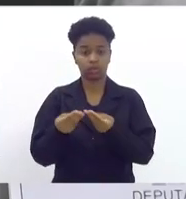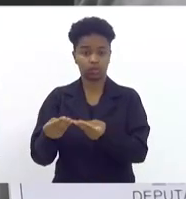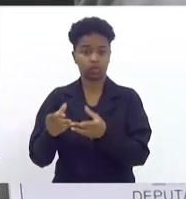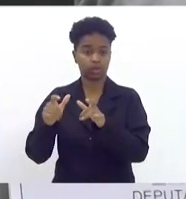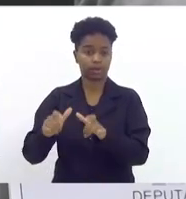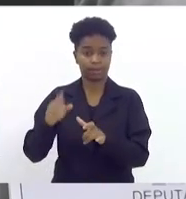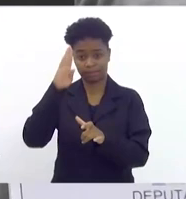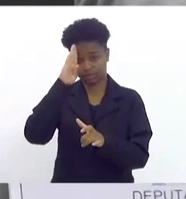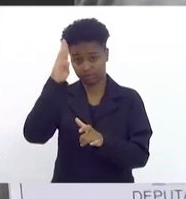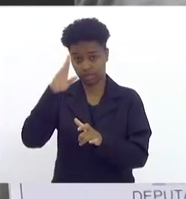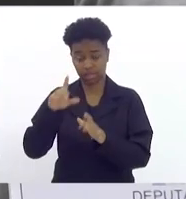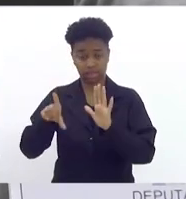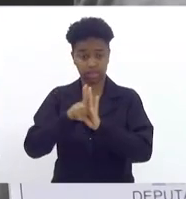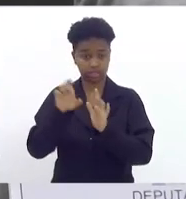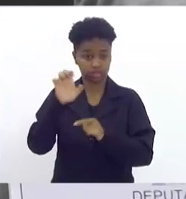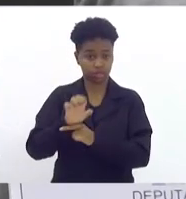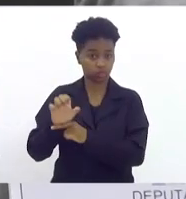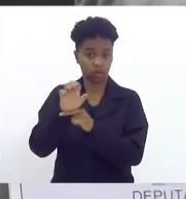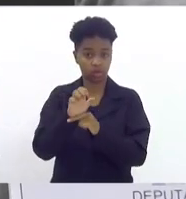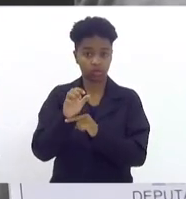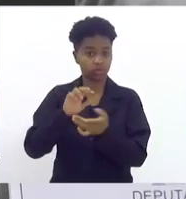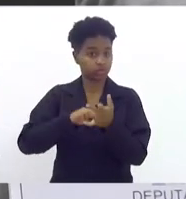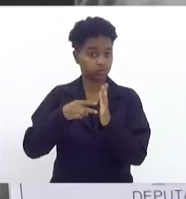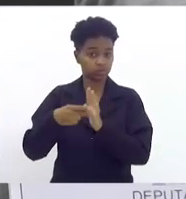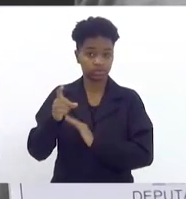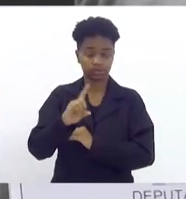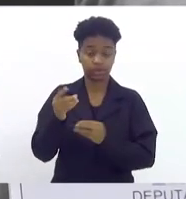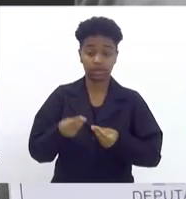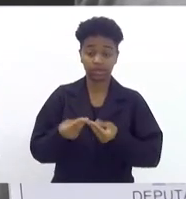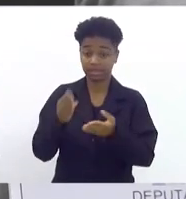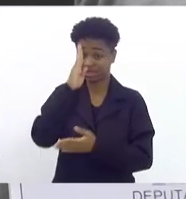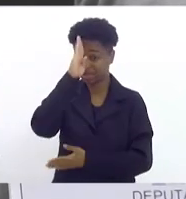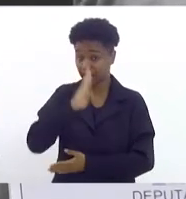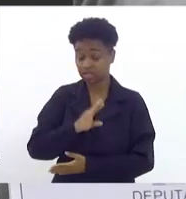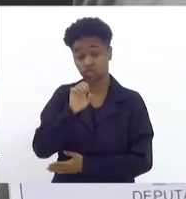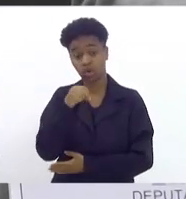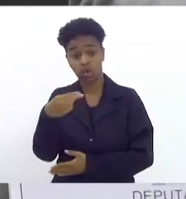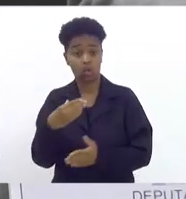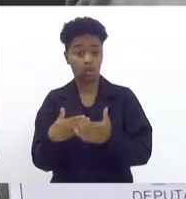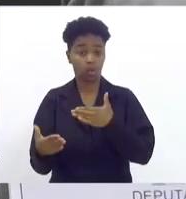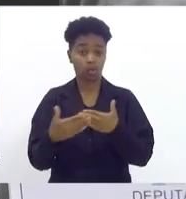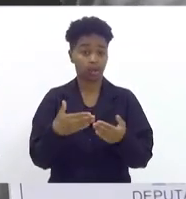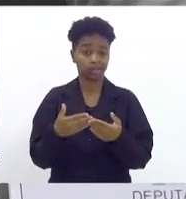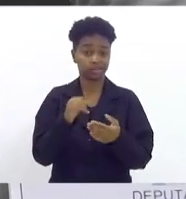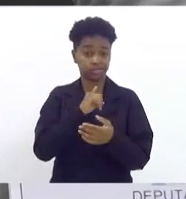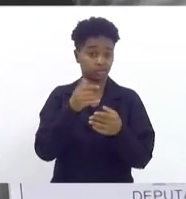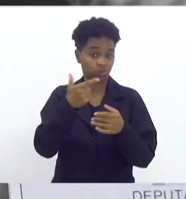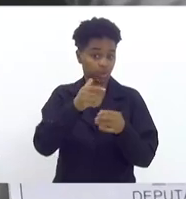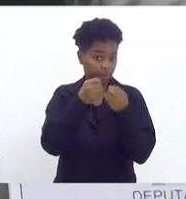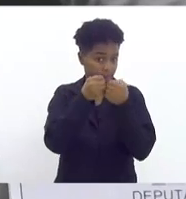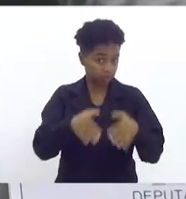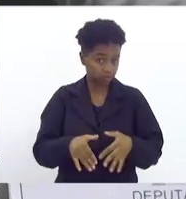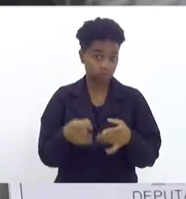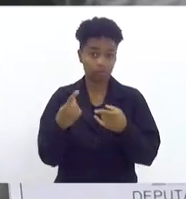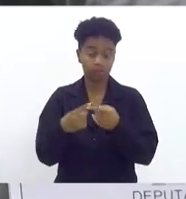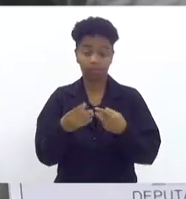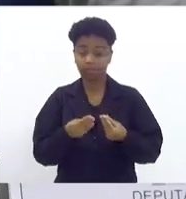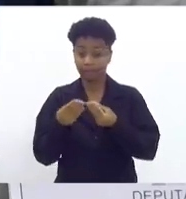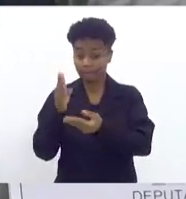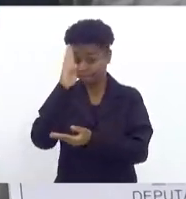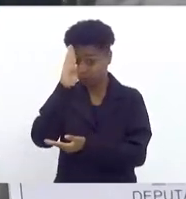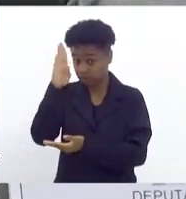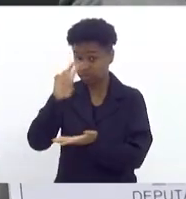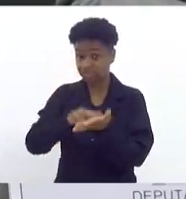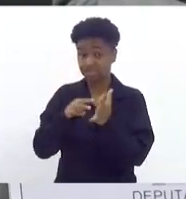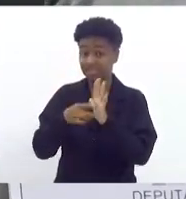prevista na lei estadual não é sinônimo de doação gratuita ou qualquer ato não oneroso. Destinação prioritária